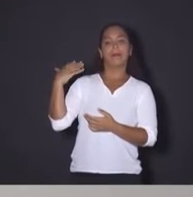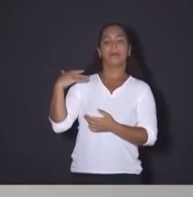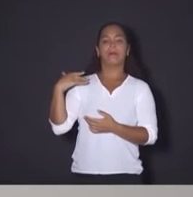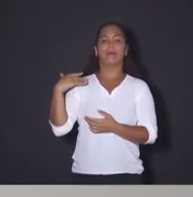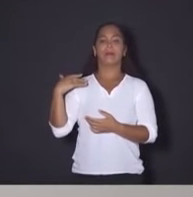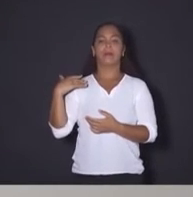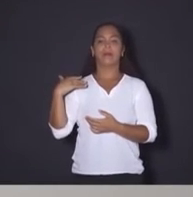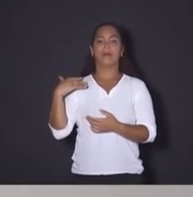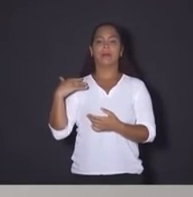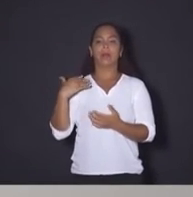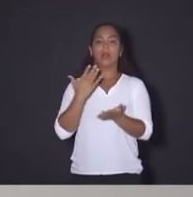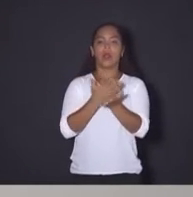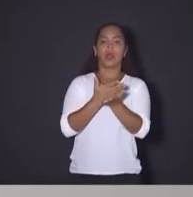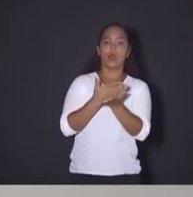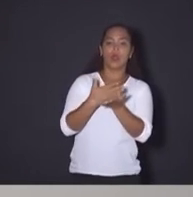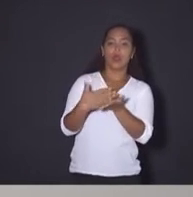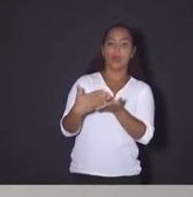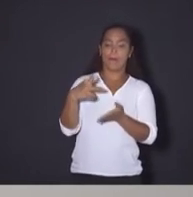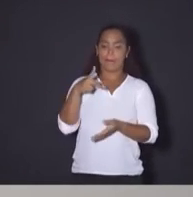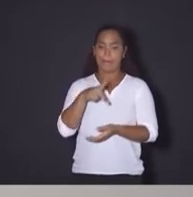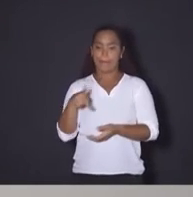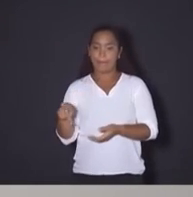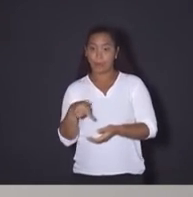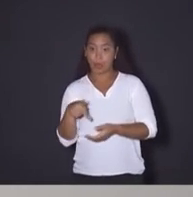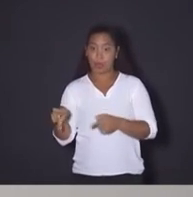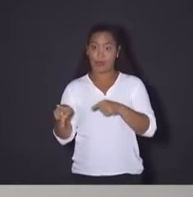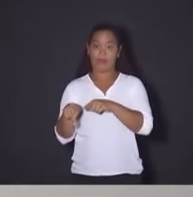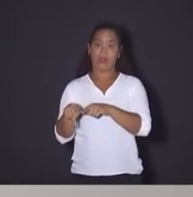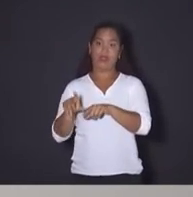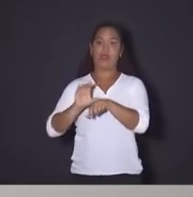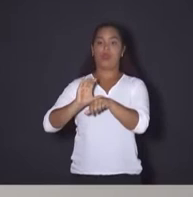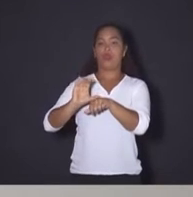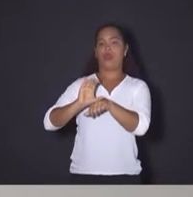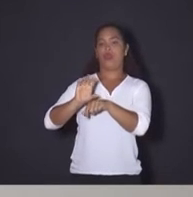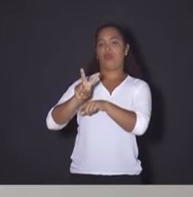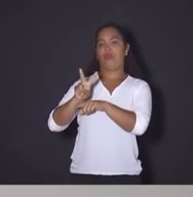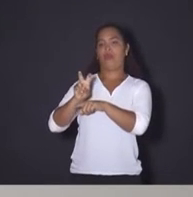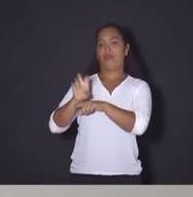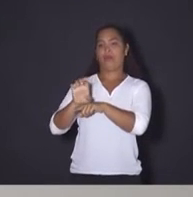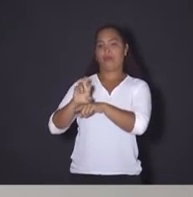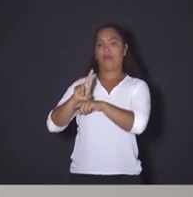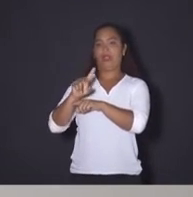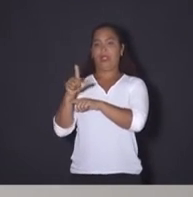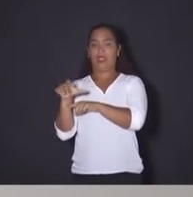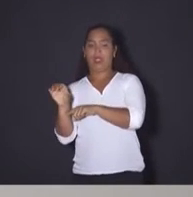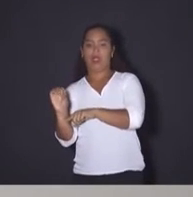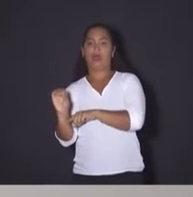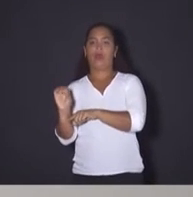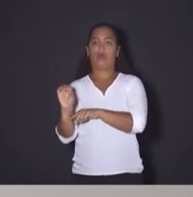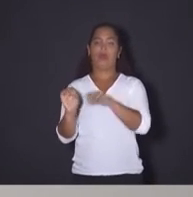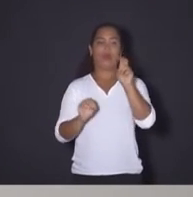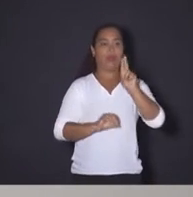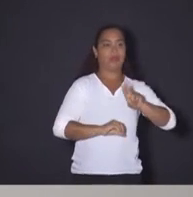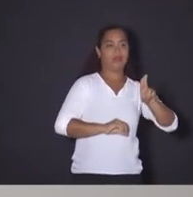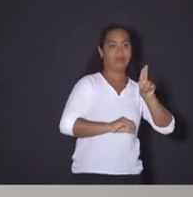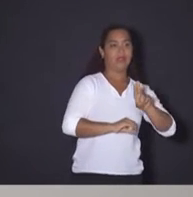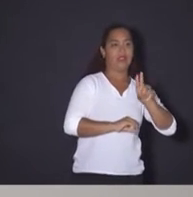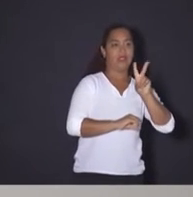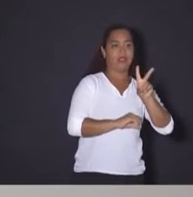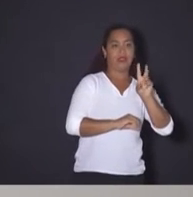muito de iniciativa de professores de fazer cursos de verão e fazer a universidade de verão mas quando